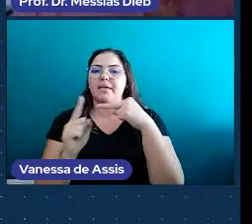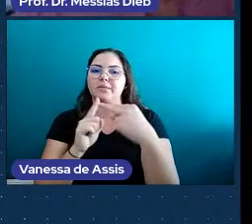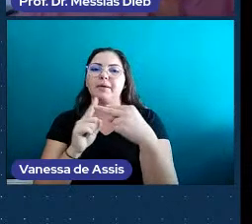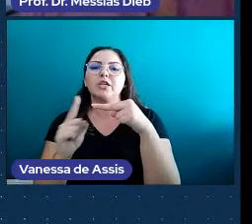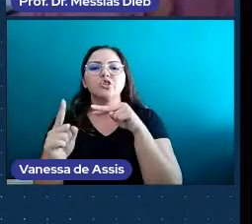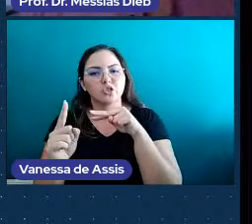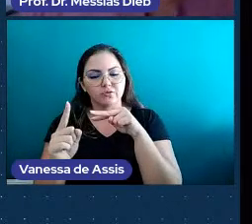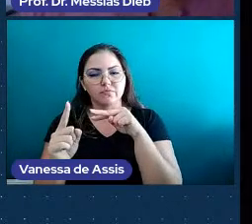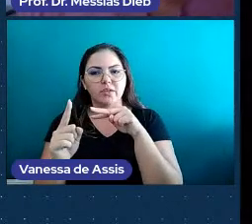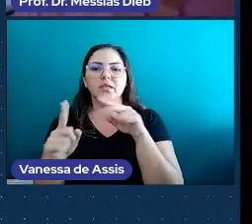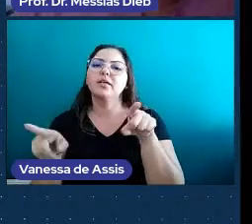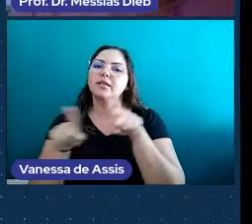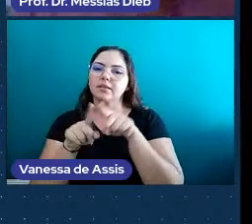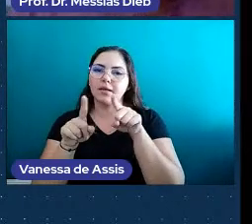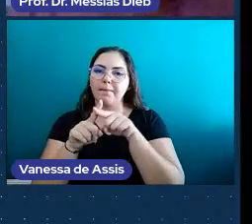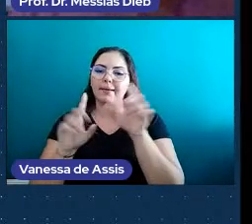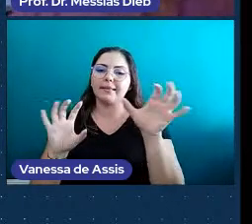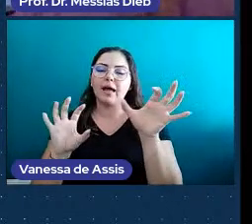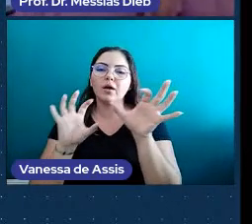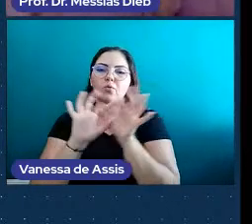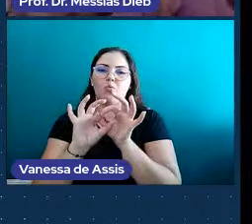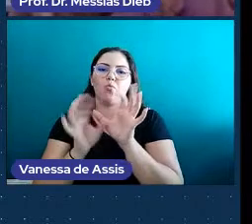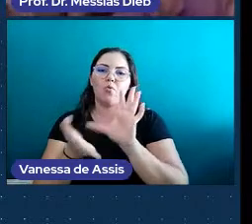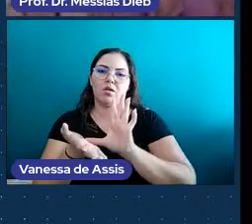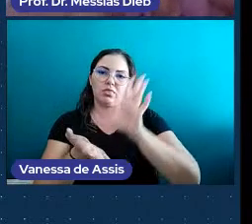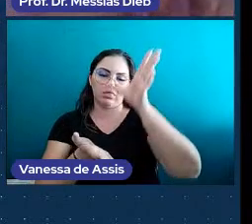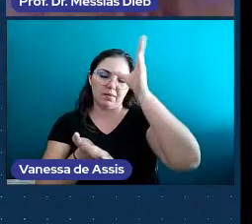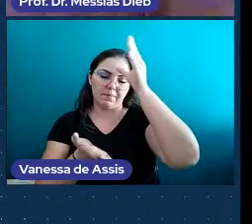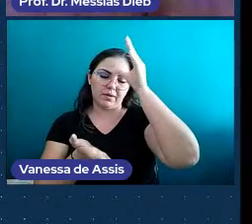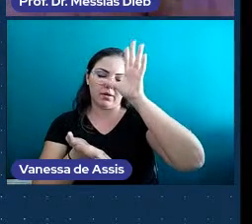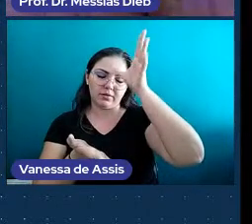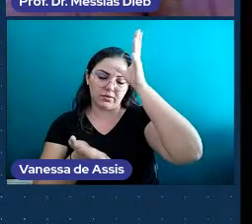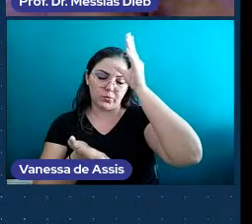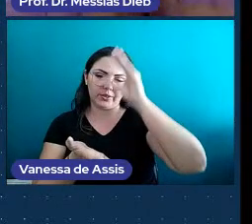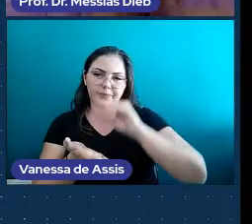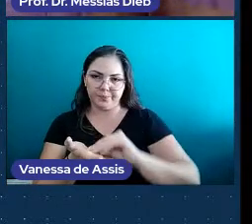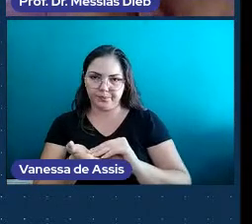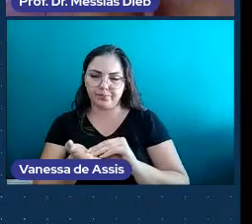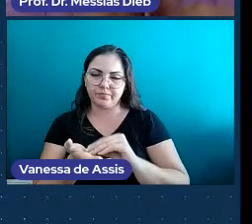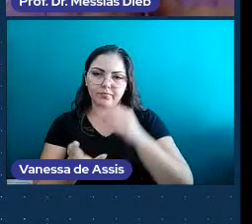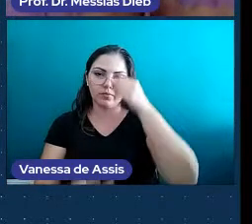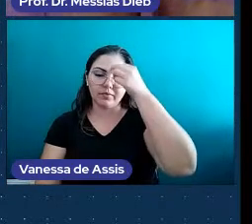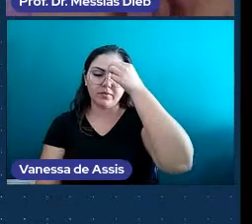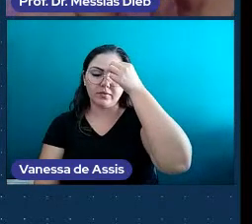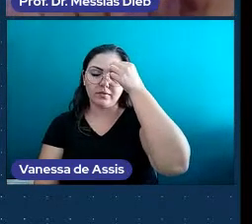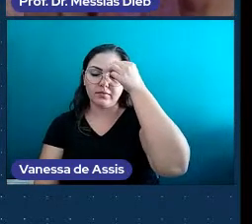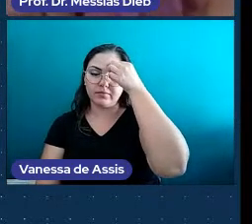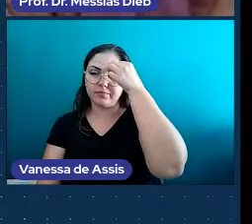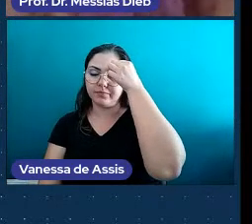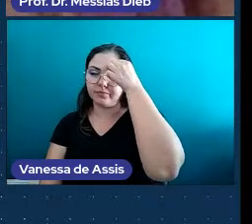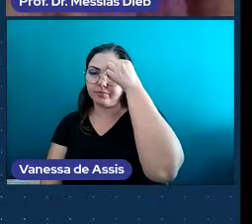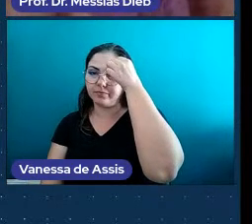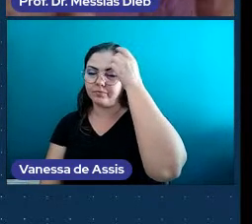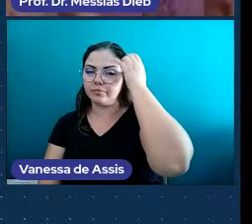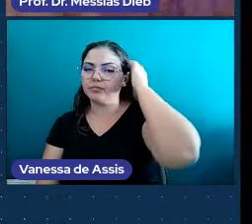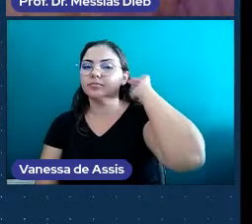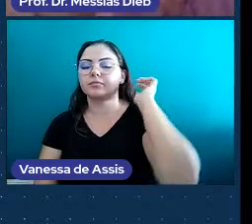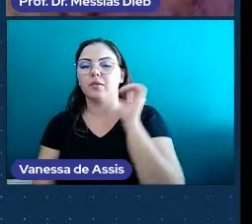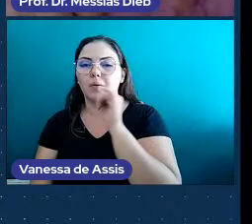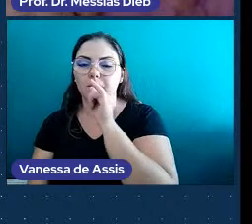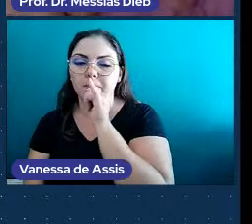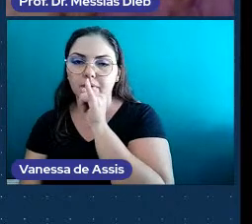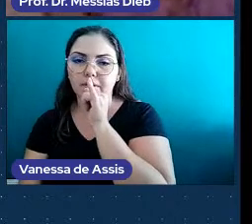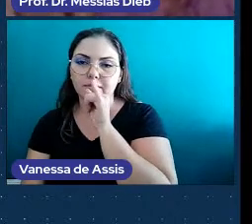adotou ou que você disse que iria adotar. Então, é muito importante que você veja se metodologia